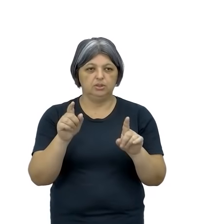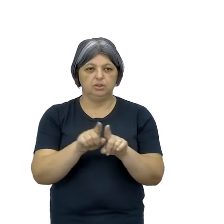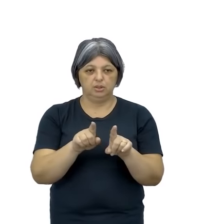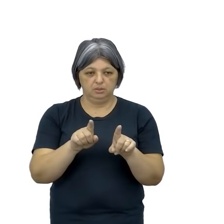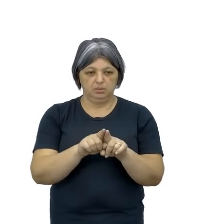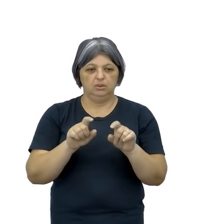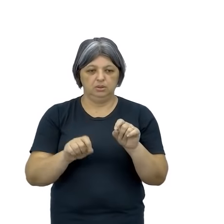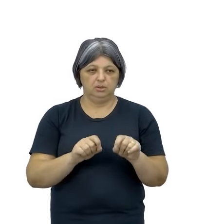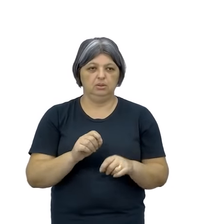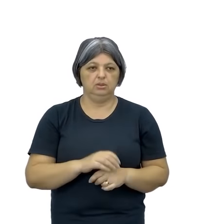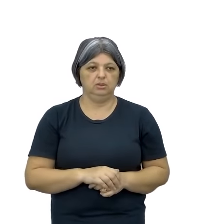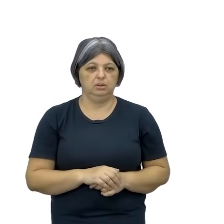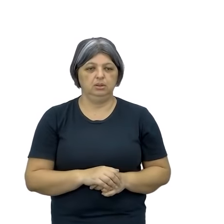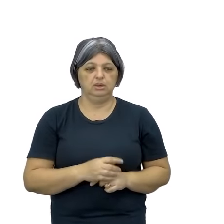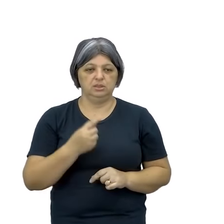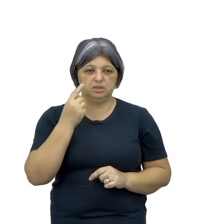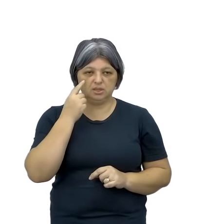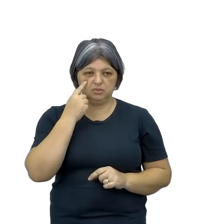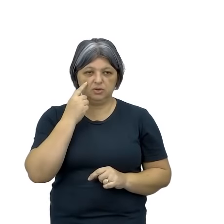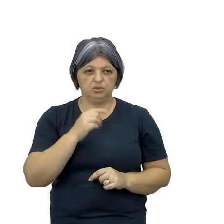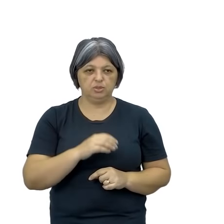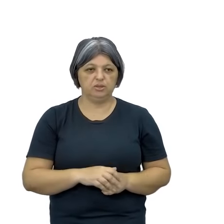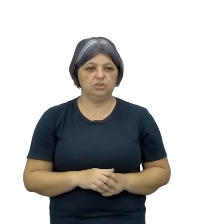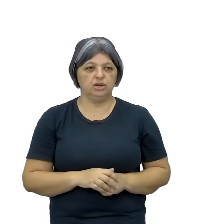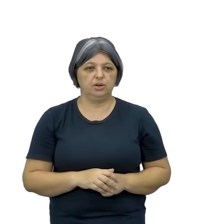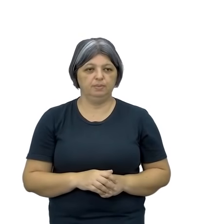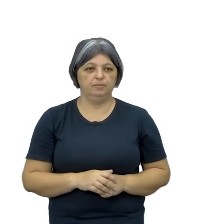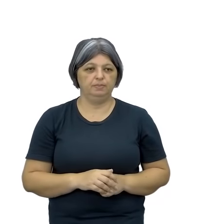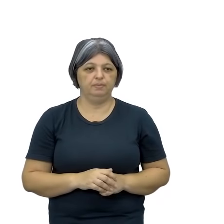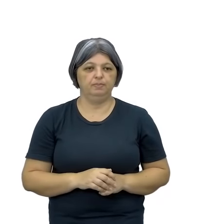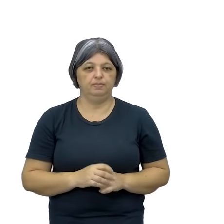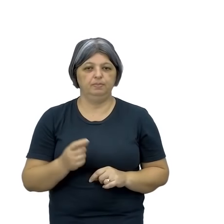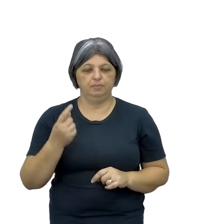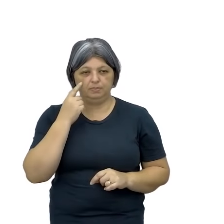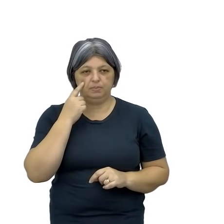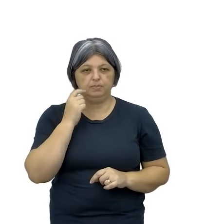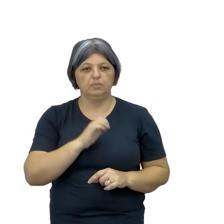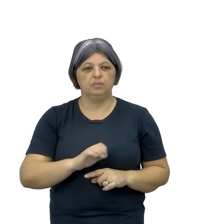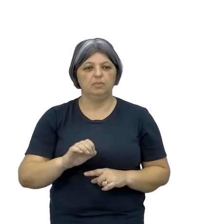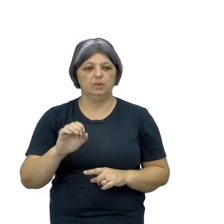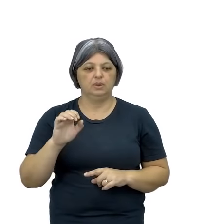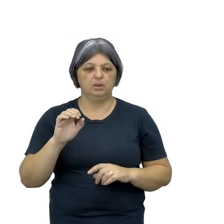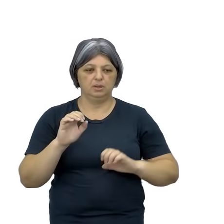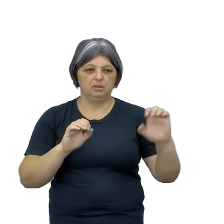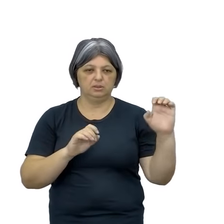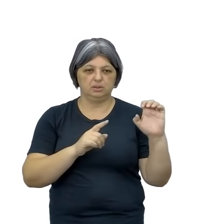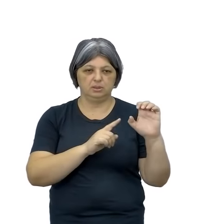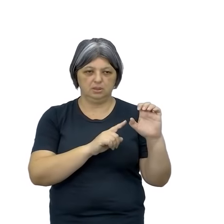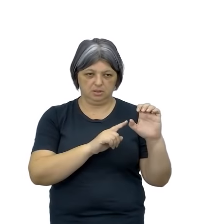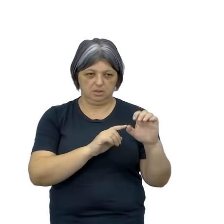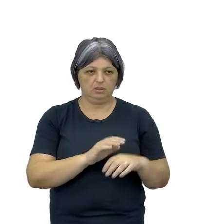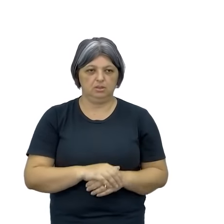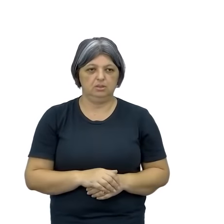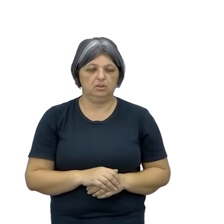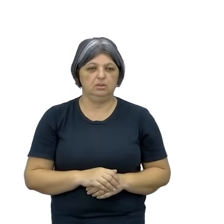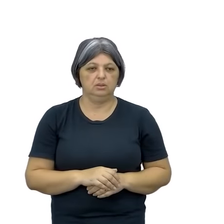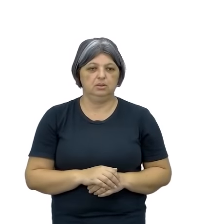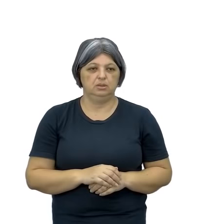falar sobre ir ao menu, né, o menu lateral, que está aqui à esquerda da tela de vocês, onde eu posso selecionar